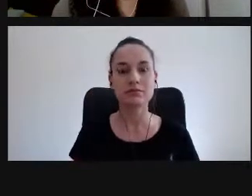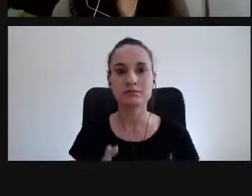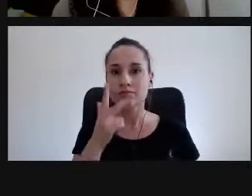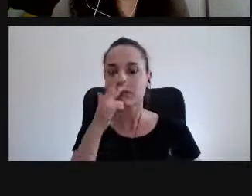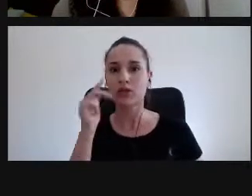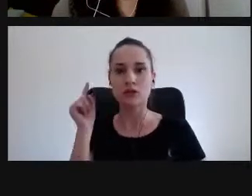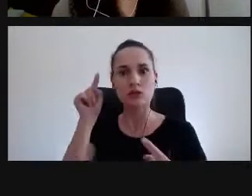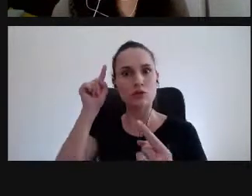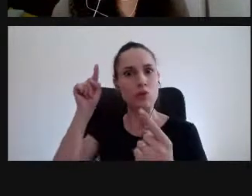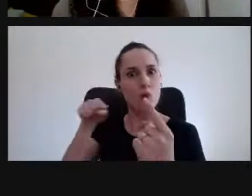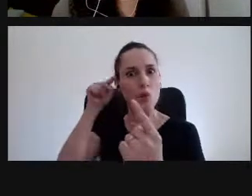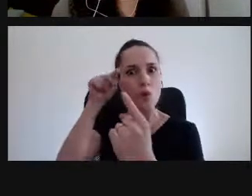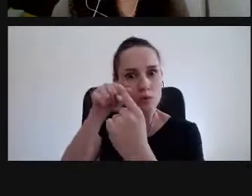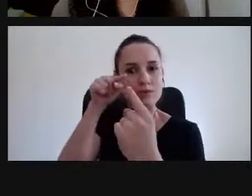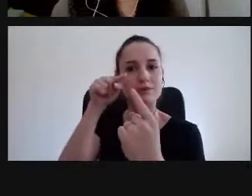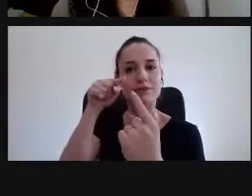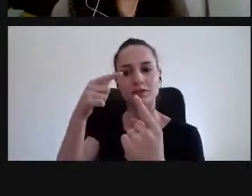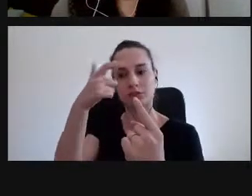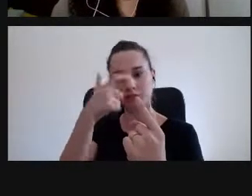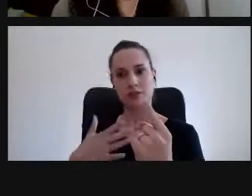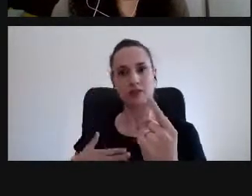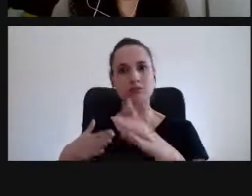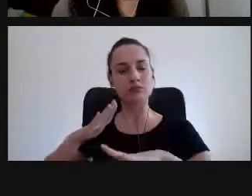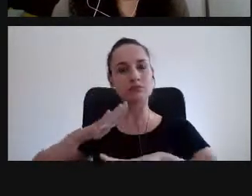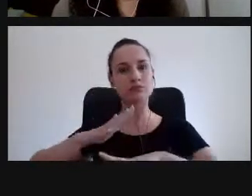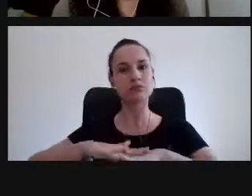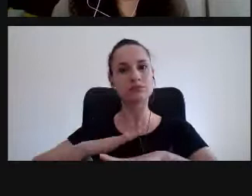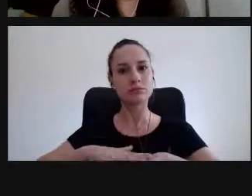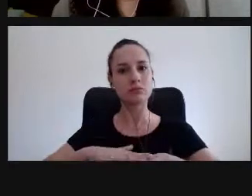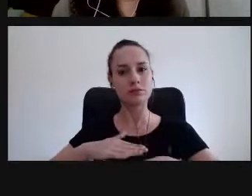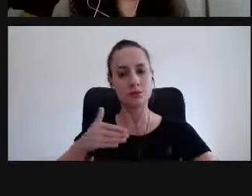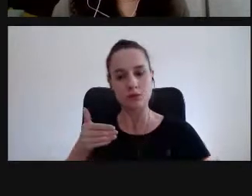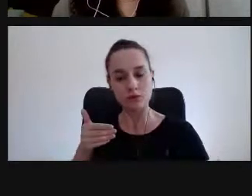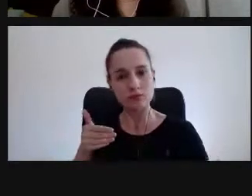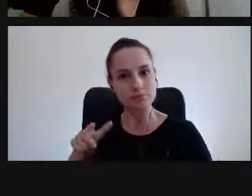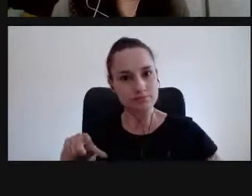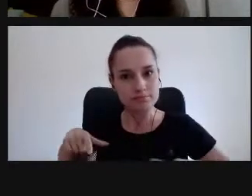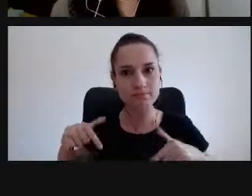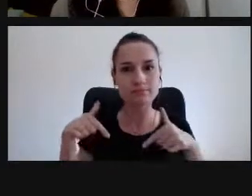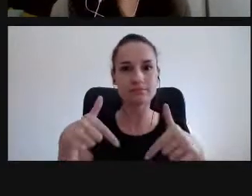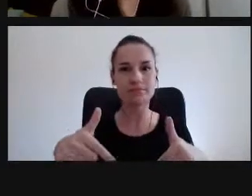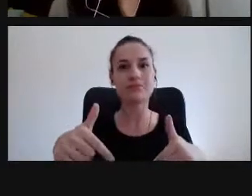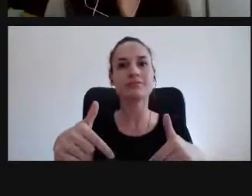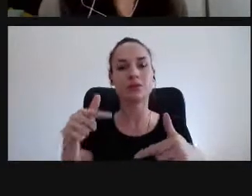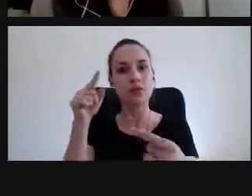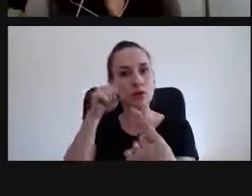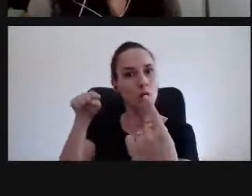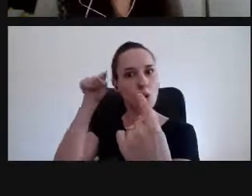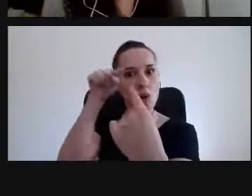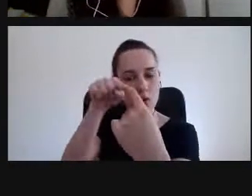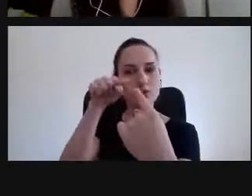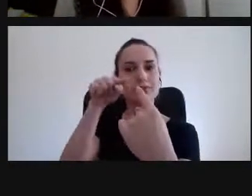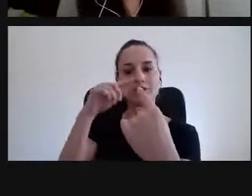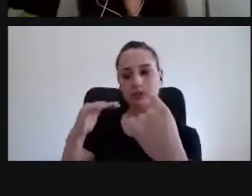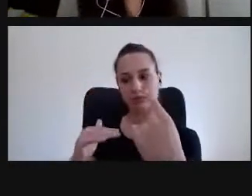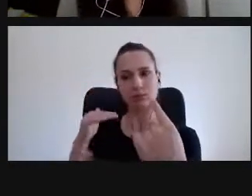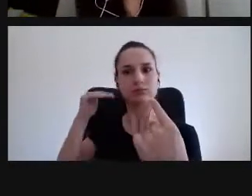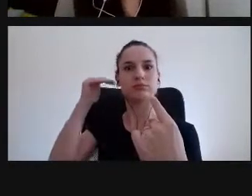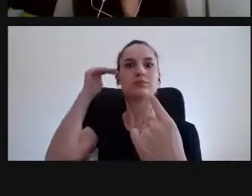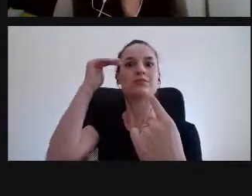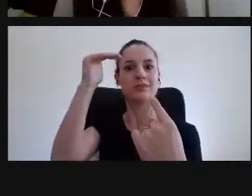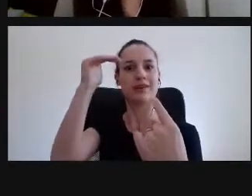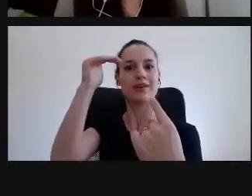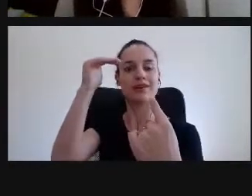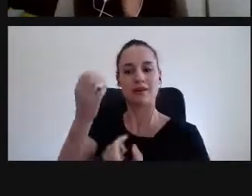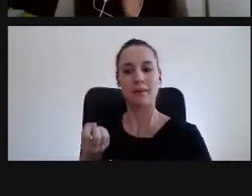sinto vocacionado, quando eu leio Fernando Pessoa, a cumprir essa missão. Que talvez eu veja um